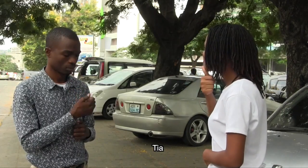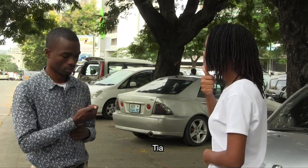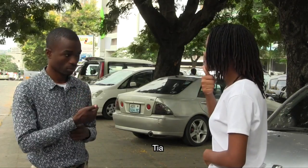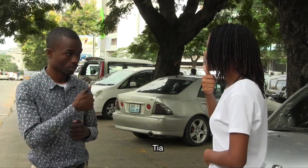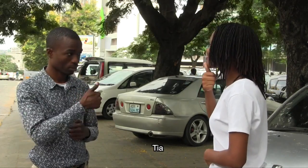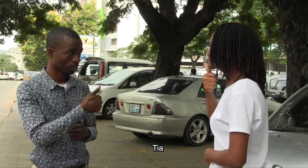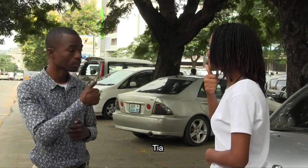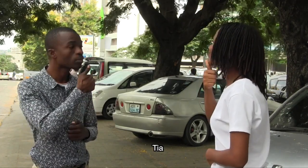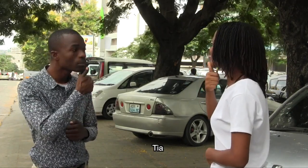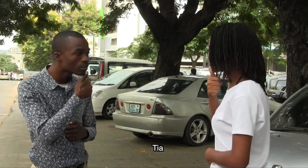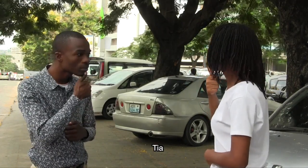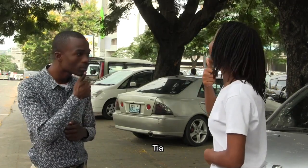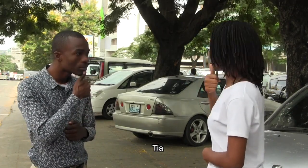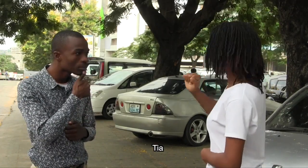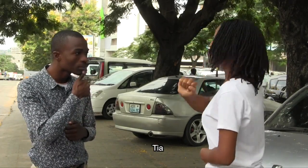Tia,